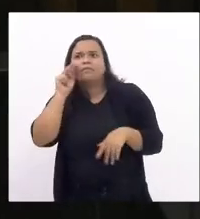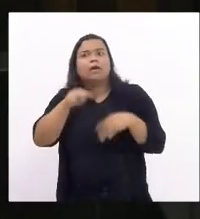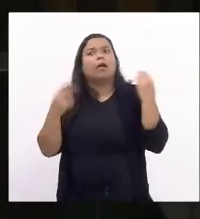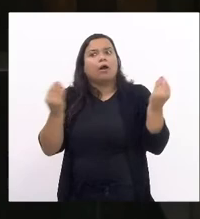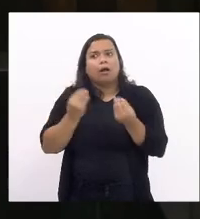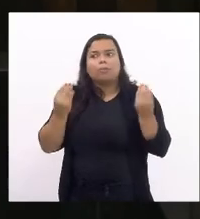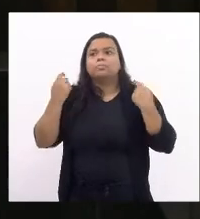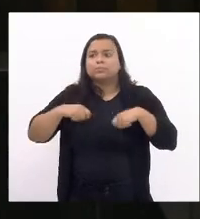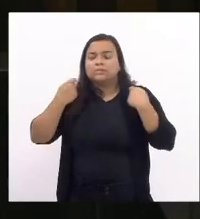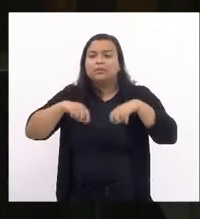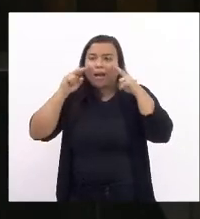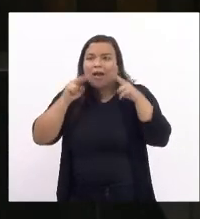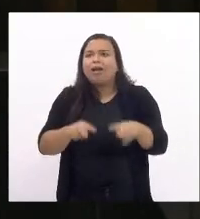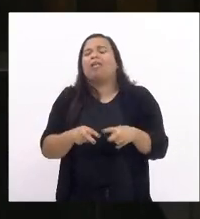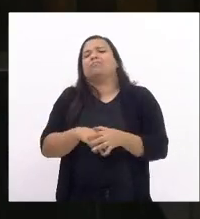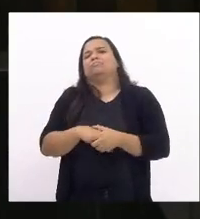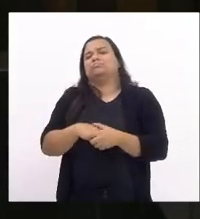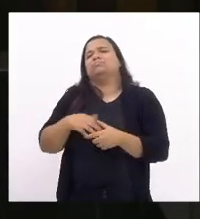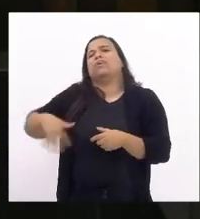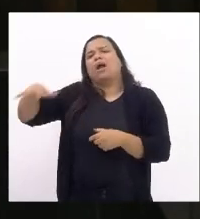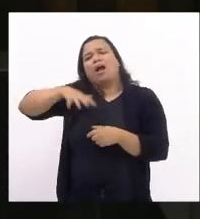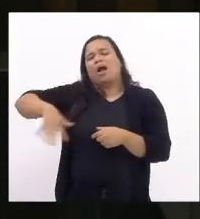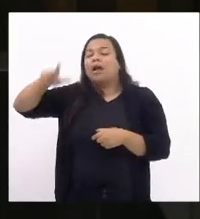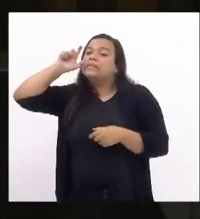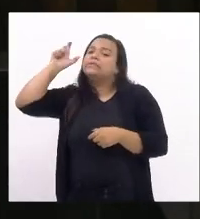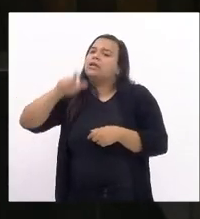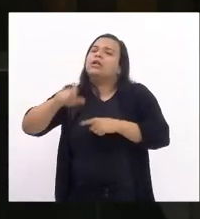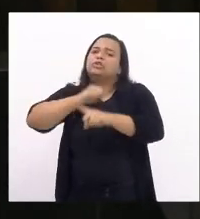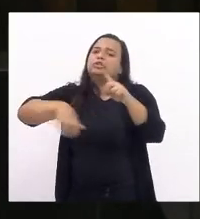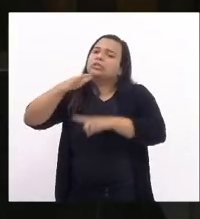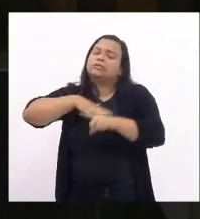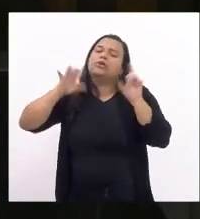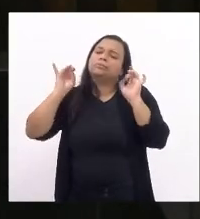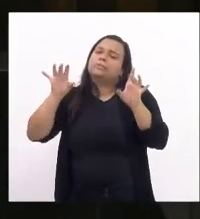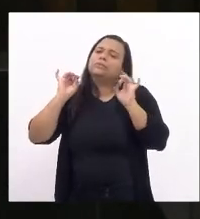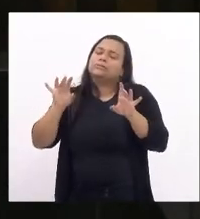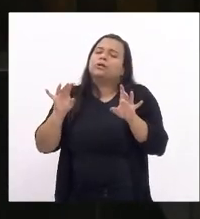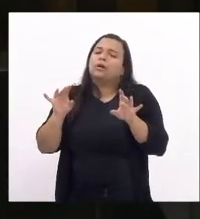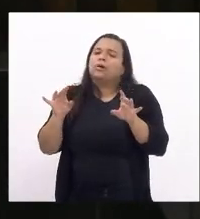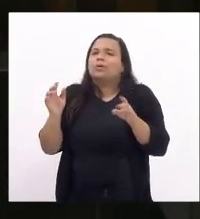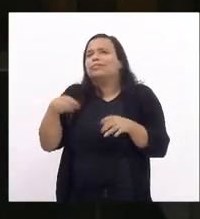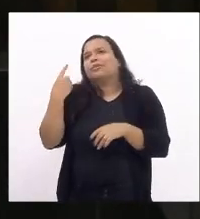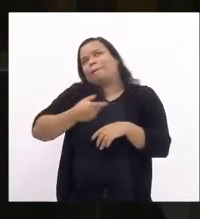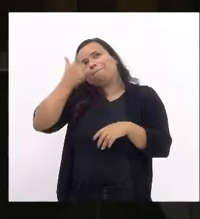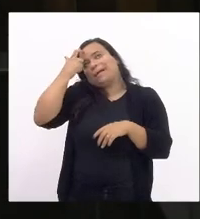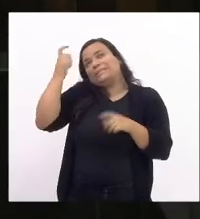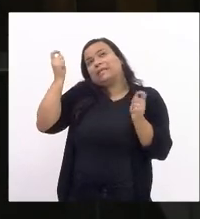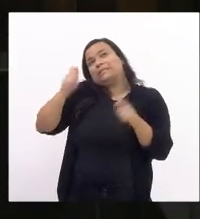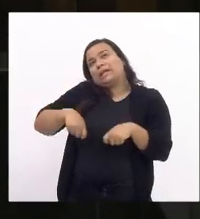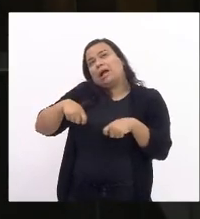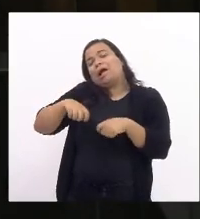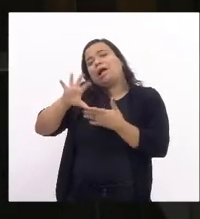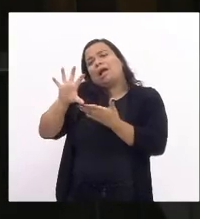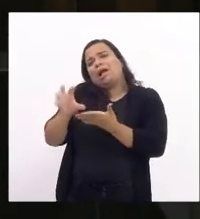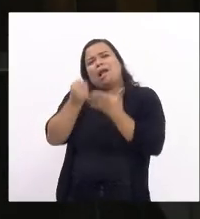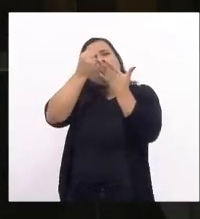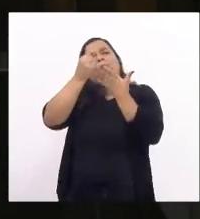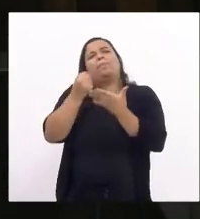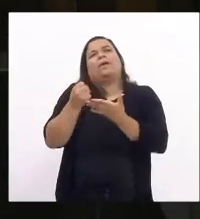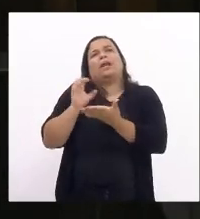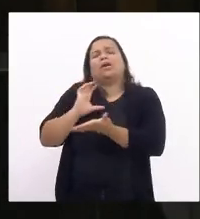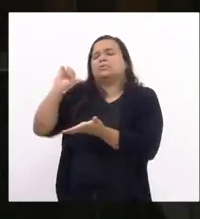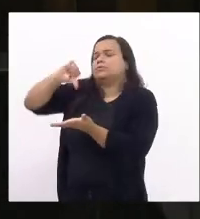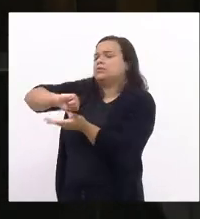centrar nisso. As zonas de especial interesse social. Não dá para achar que recuperar o centro é